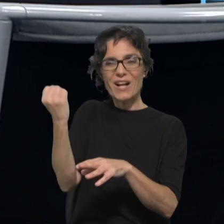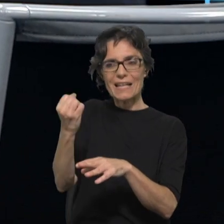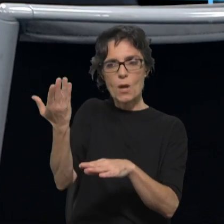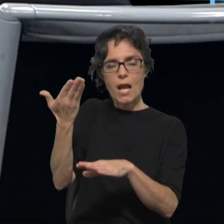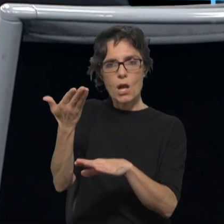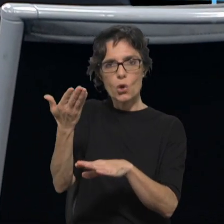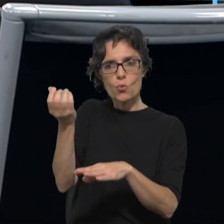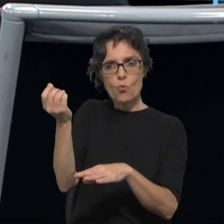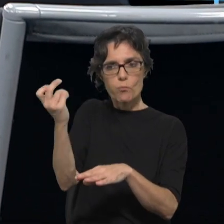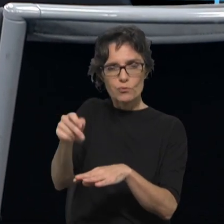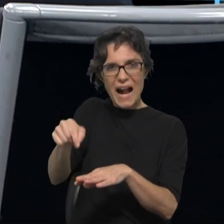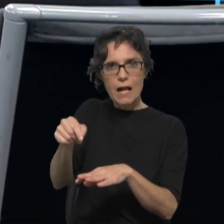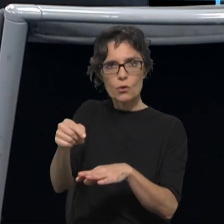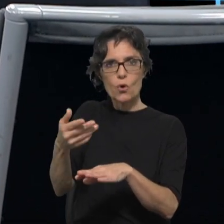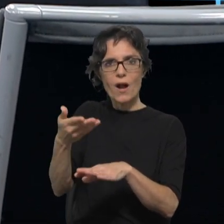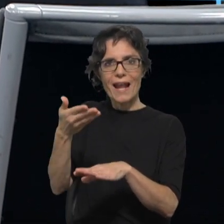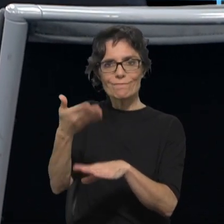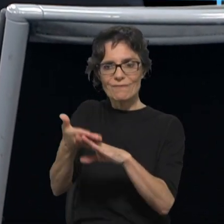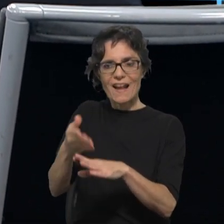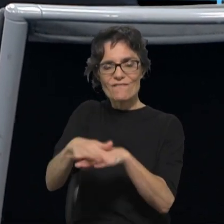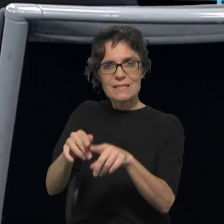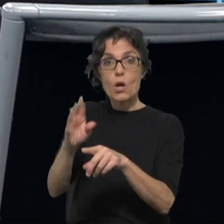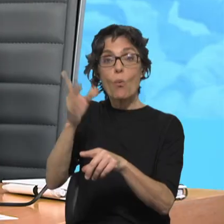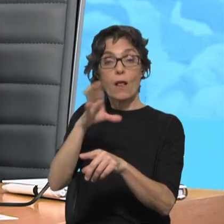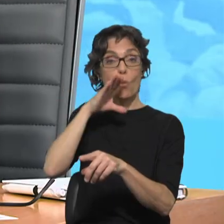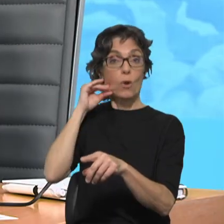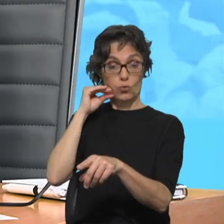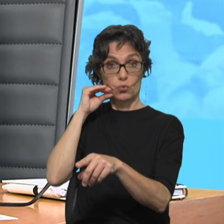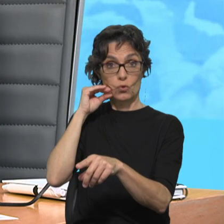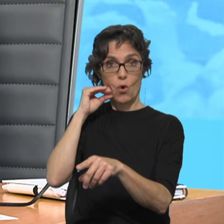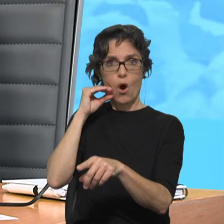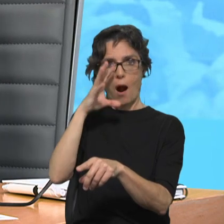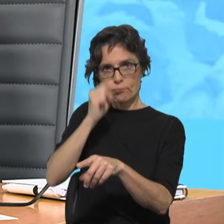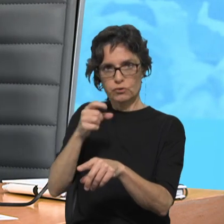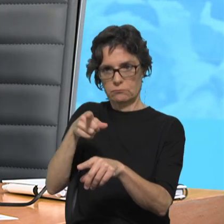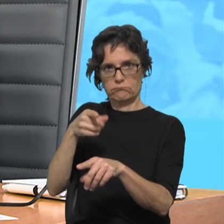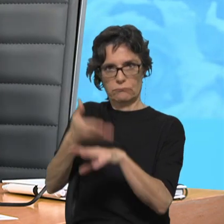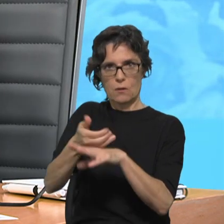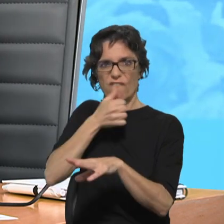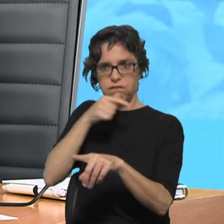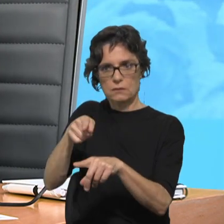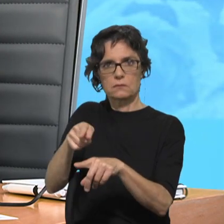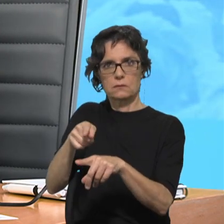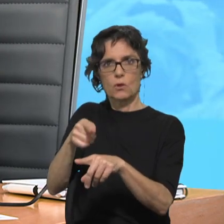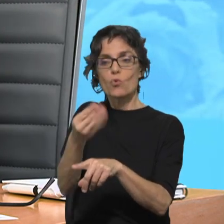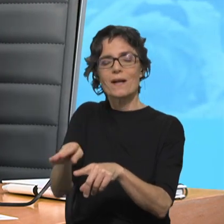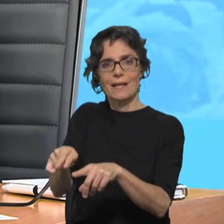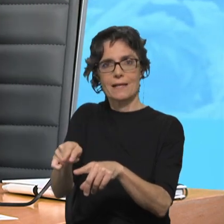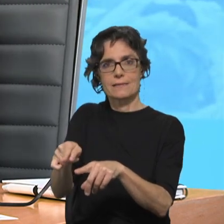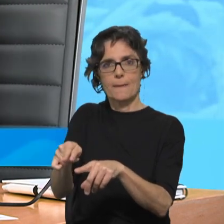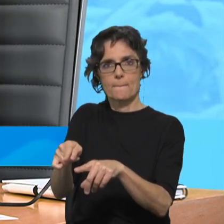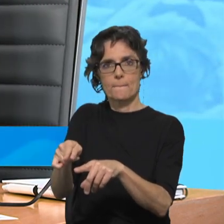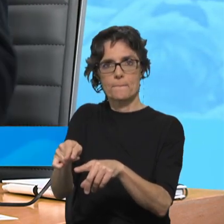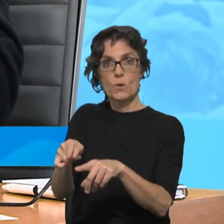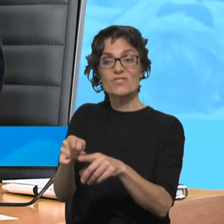a concretização. É quando um adulto abusa, neste caso um adulto abusa de uma criança,